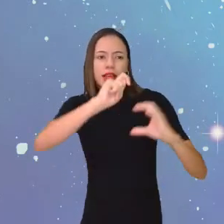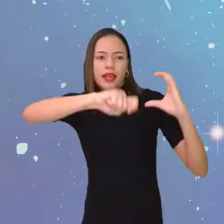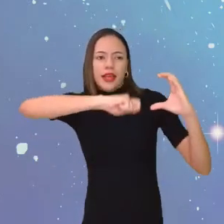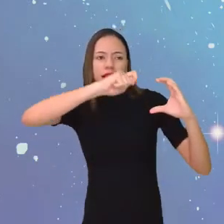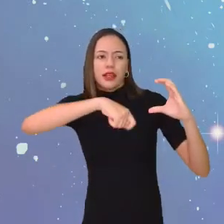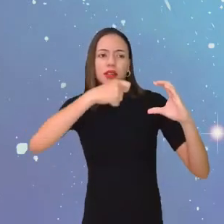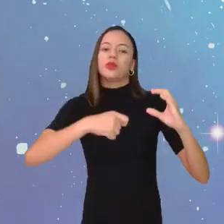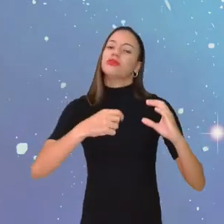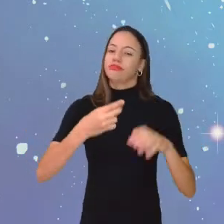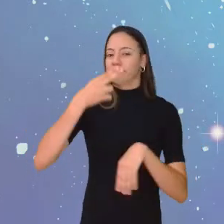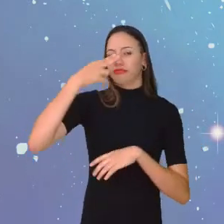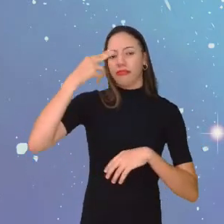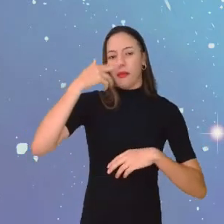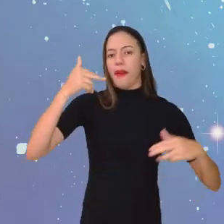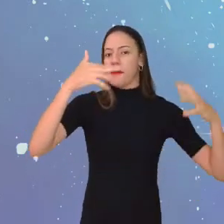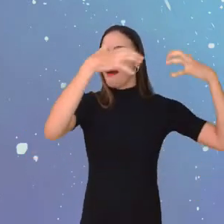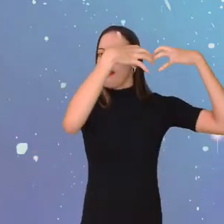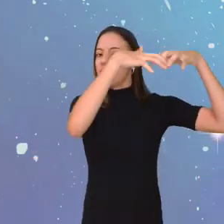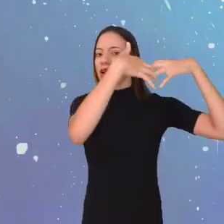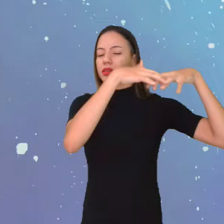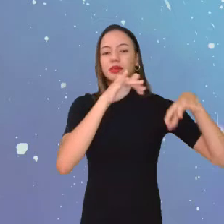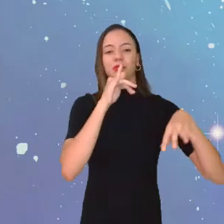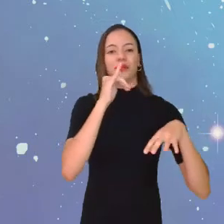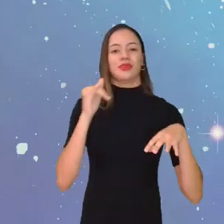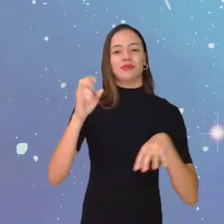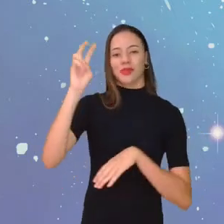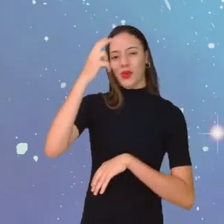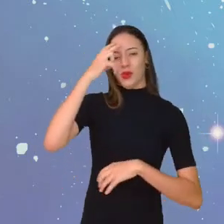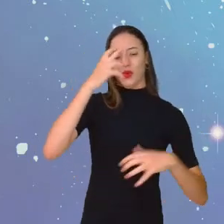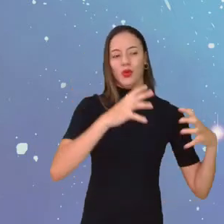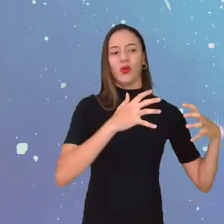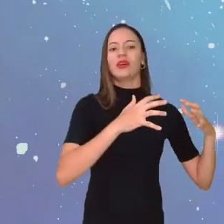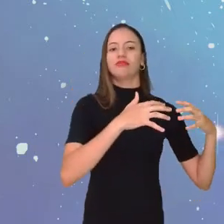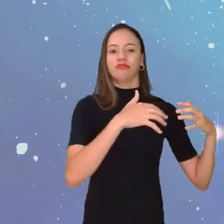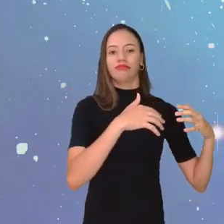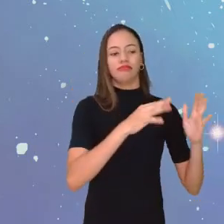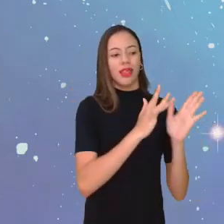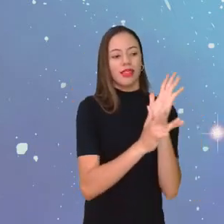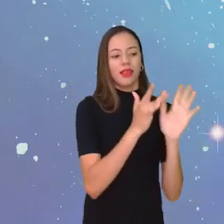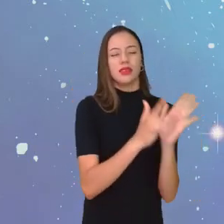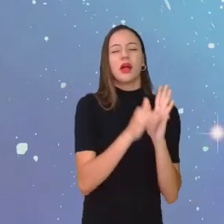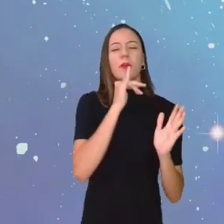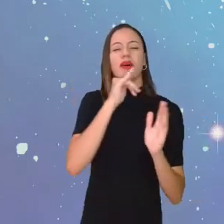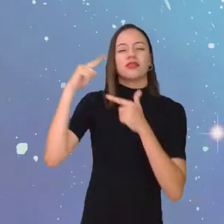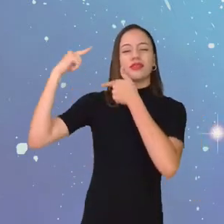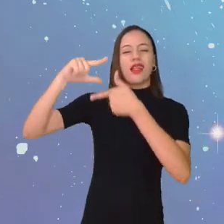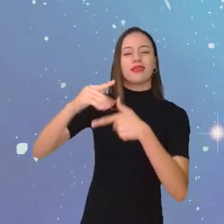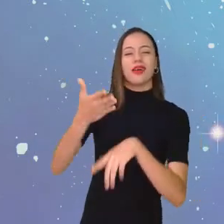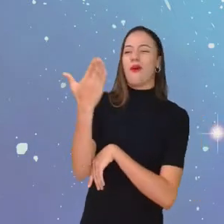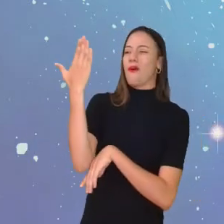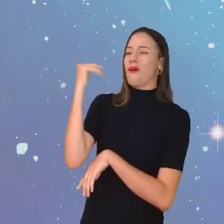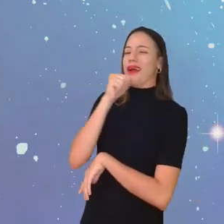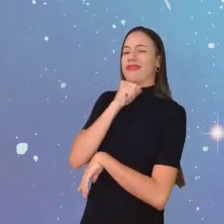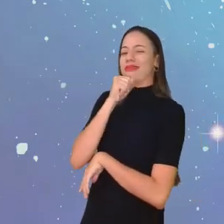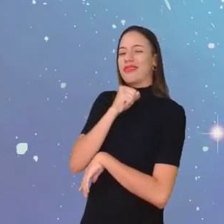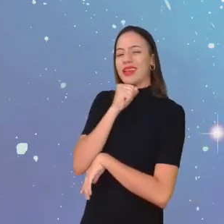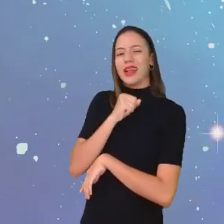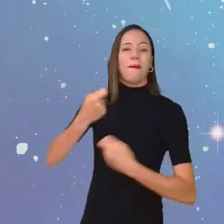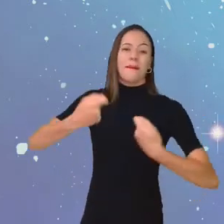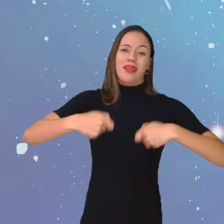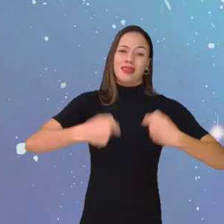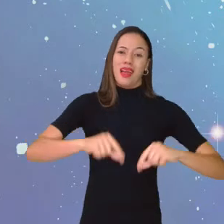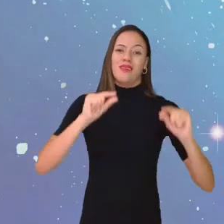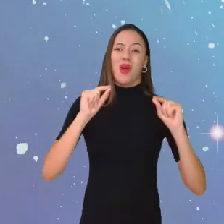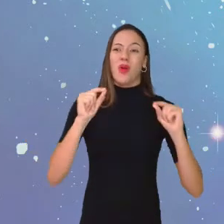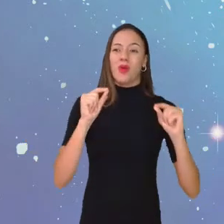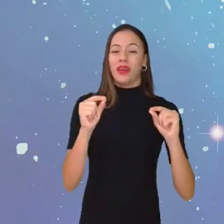mesma reflexão da cultura digital, né? Se você pegar gerações mais antigas, precisava daqueles primeiros ali. Eu lembro disso. Tem um bocado